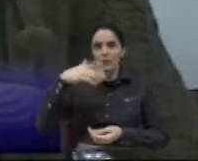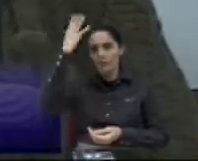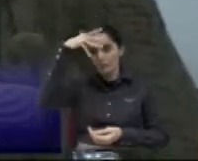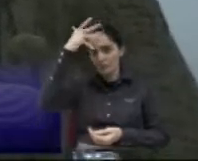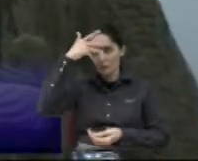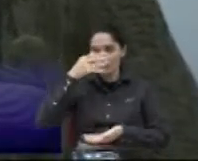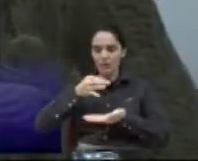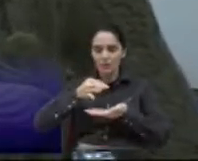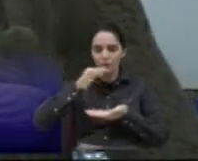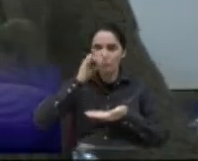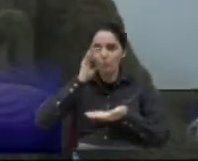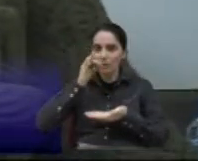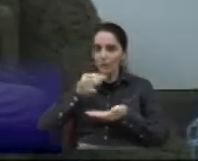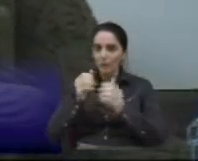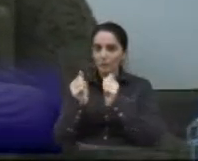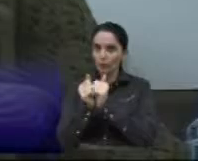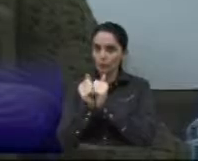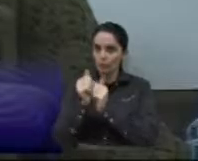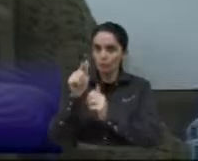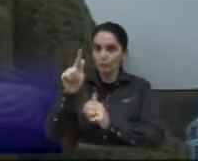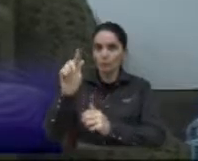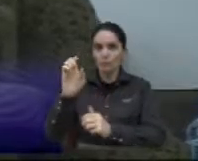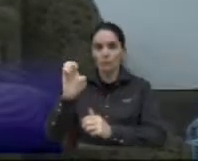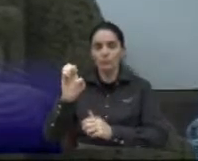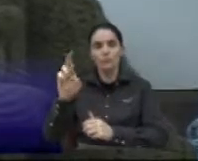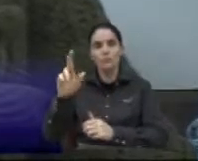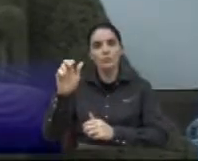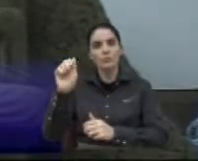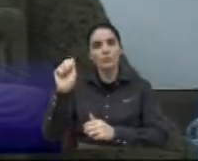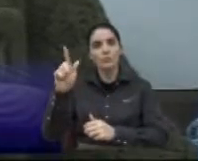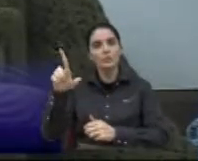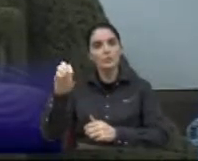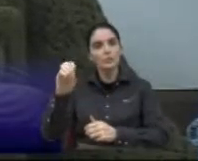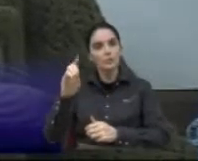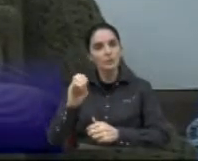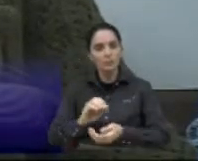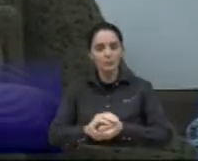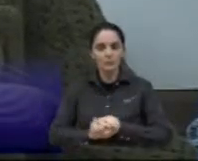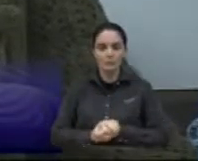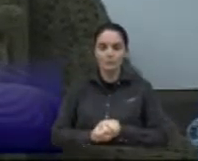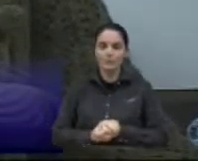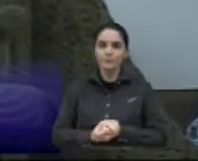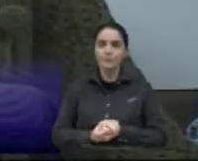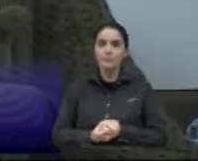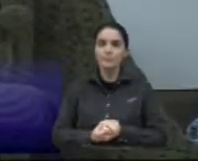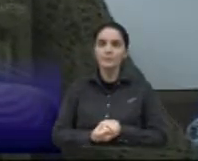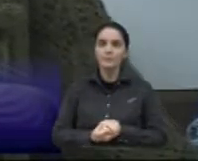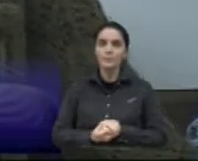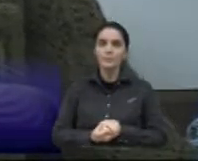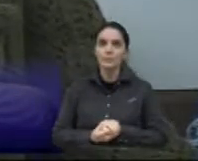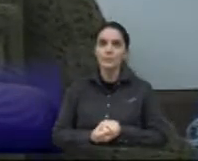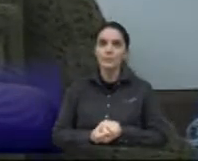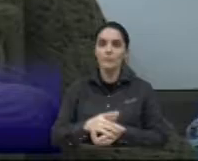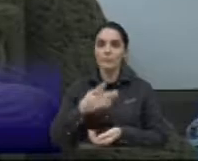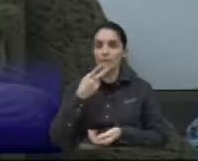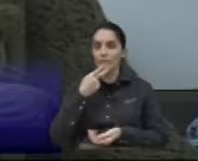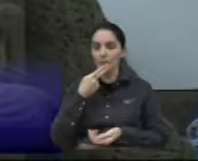antes de vir à votação, que gentilmente me convidou para ir até sua casa. Não vou dizer